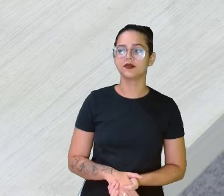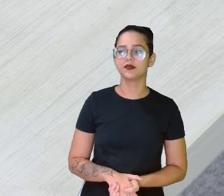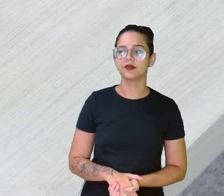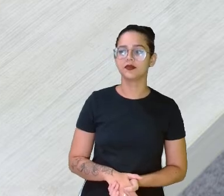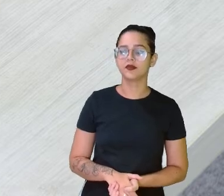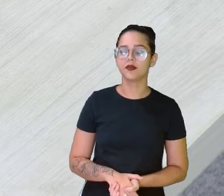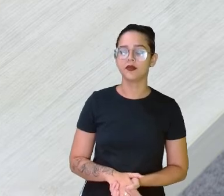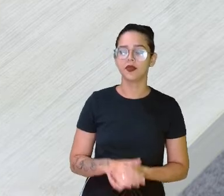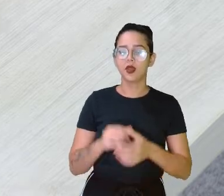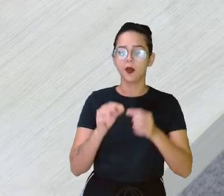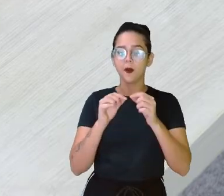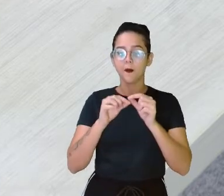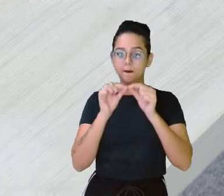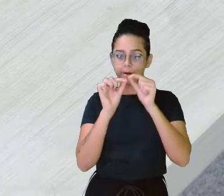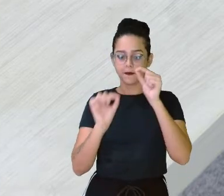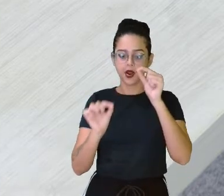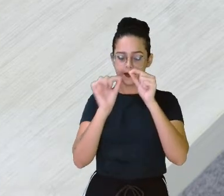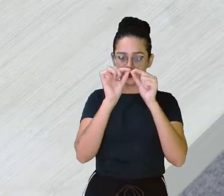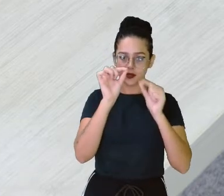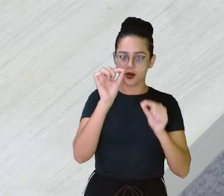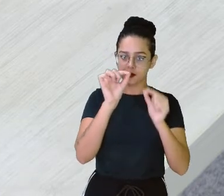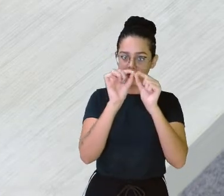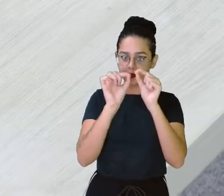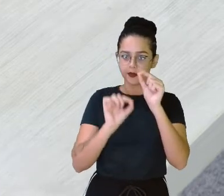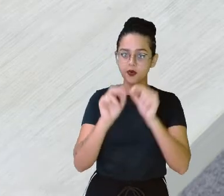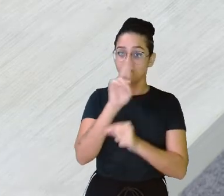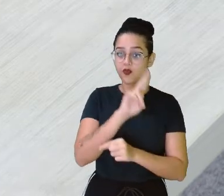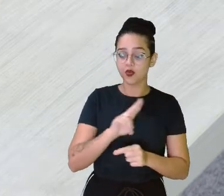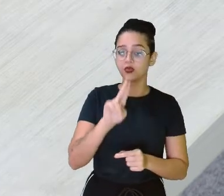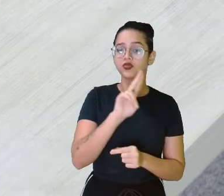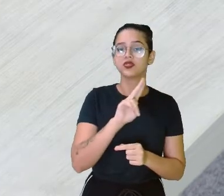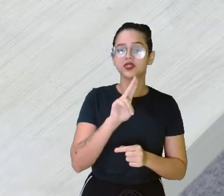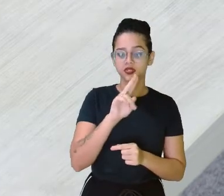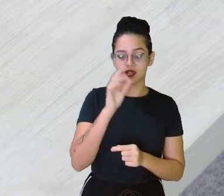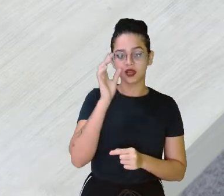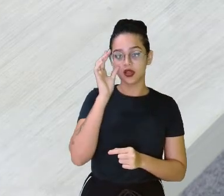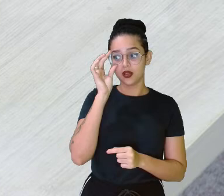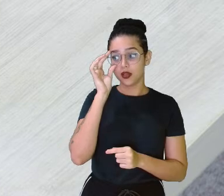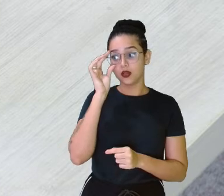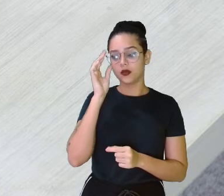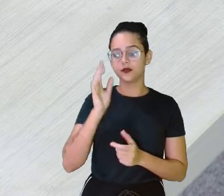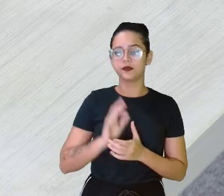arestas. E vou utilizar o meu